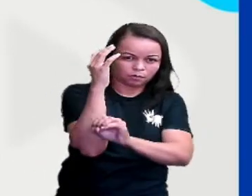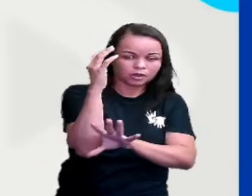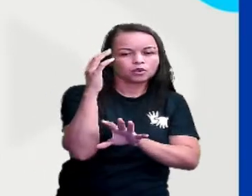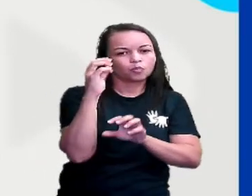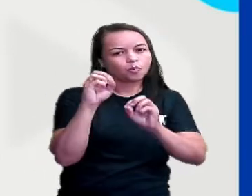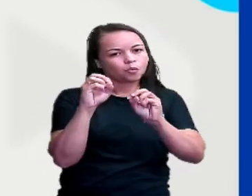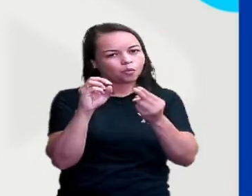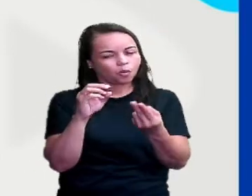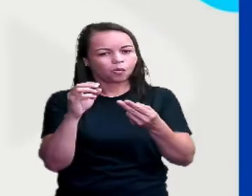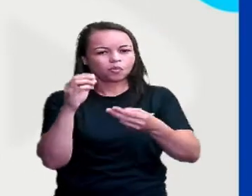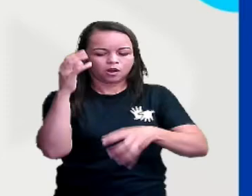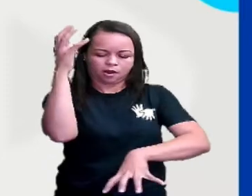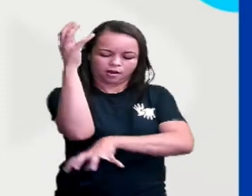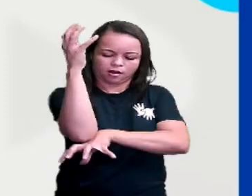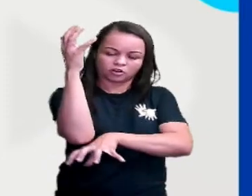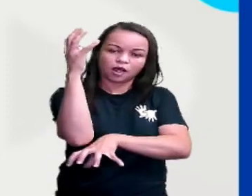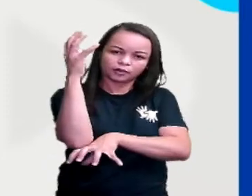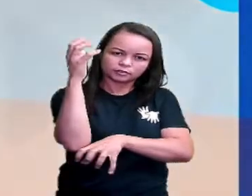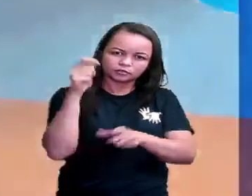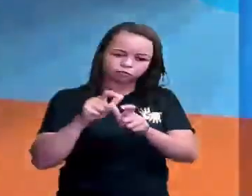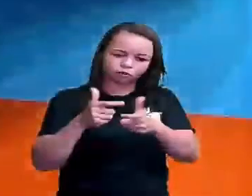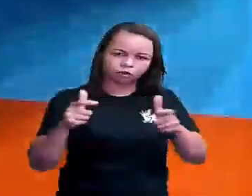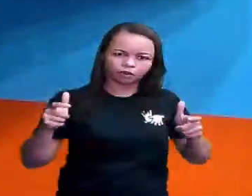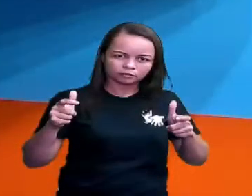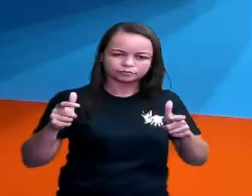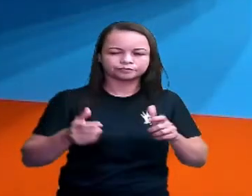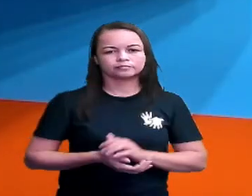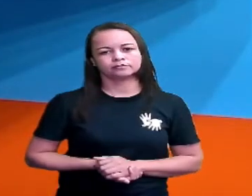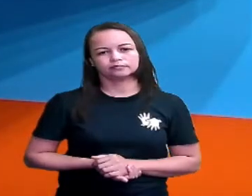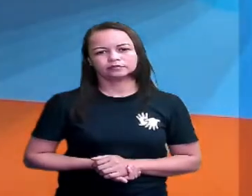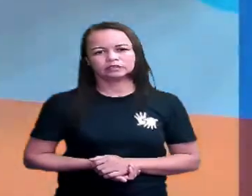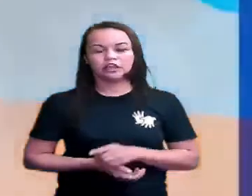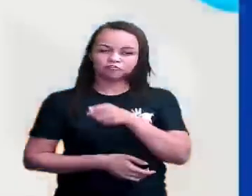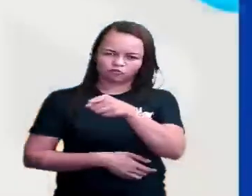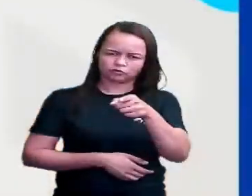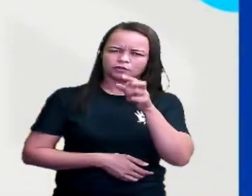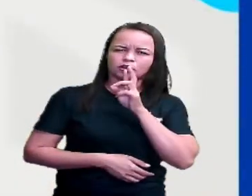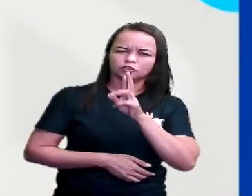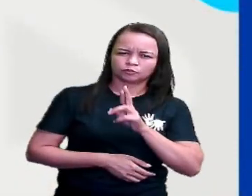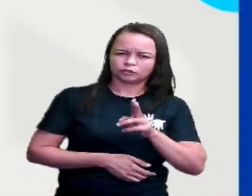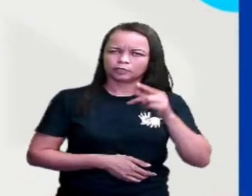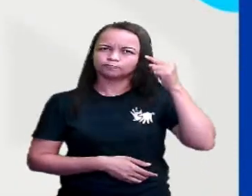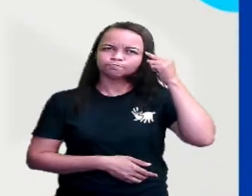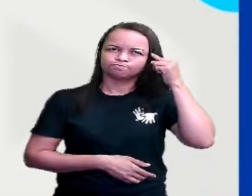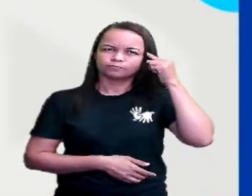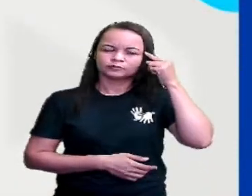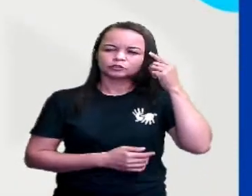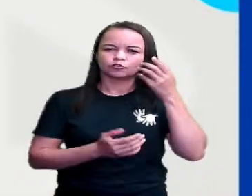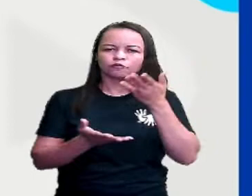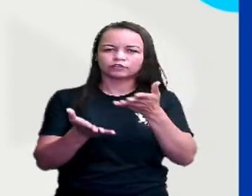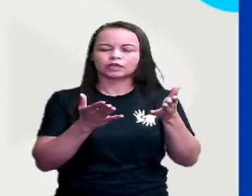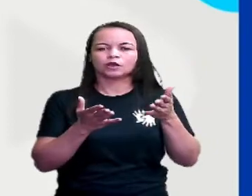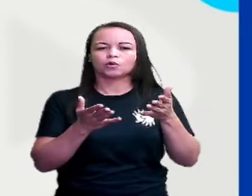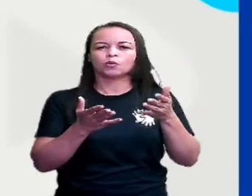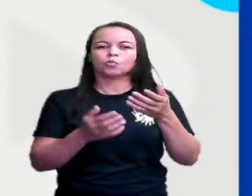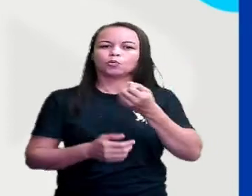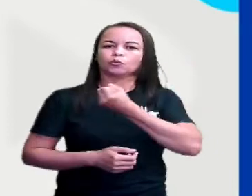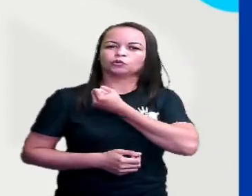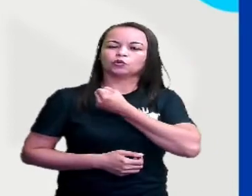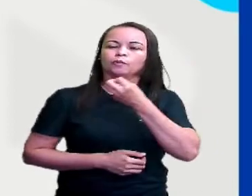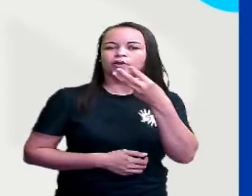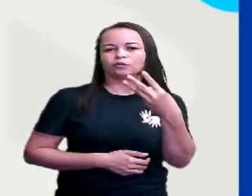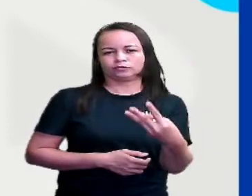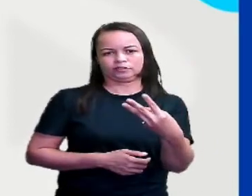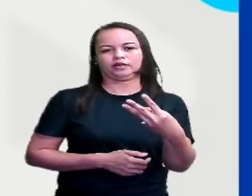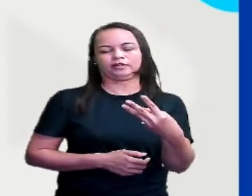abundantes? Eu não tenho dúvida que aí em casa você responderia que seria o item de número 3, não é isso? São